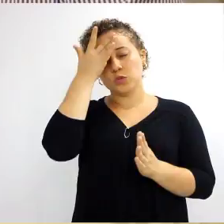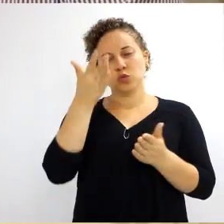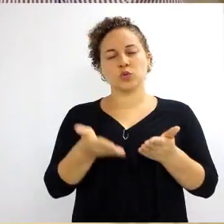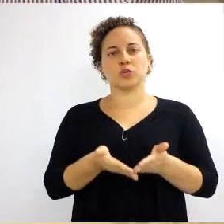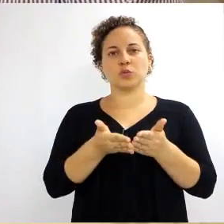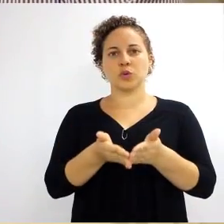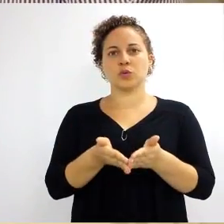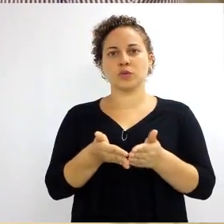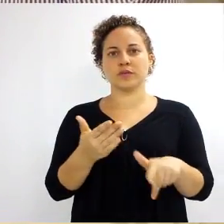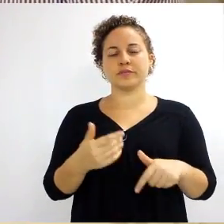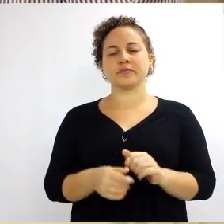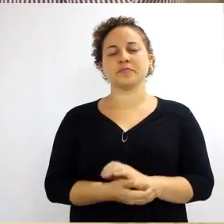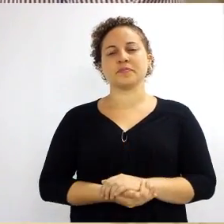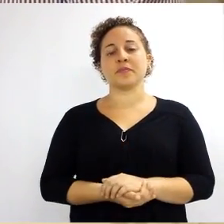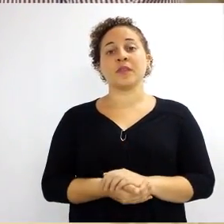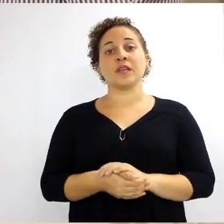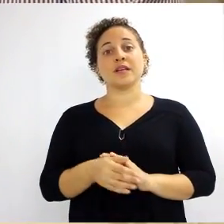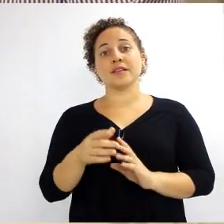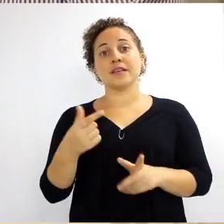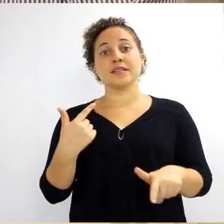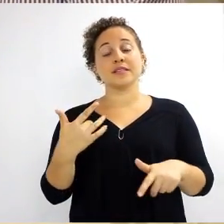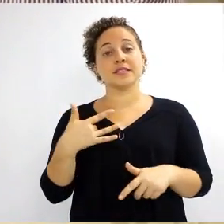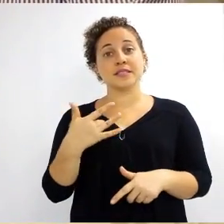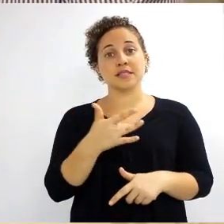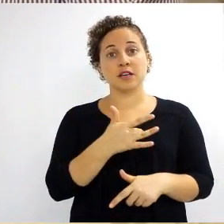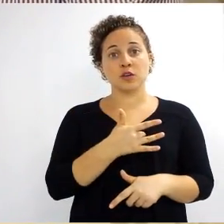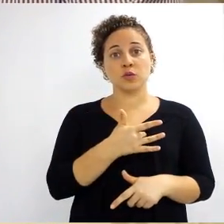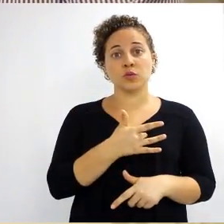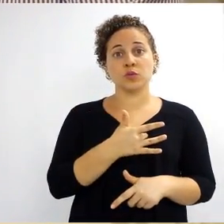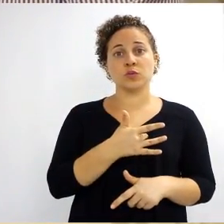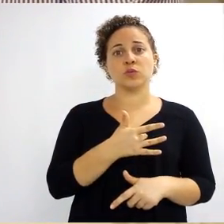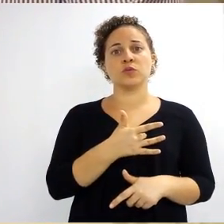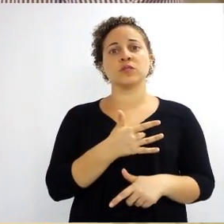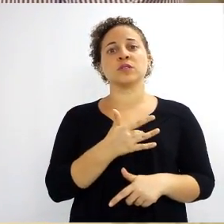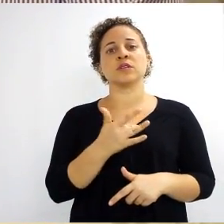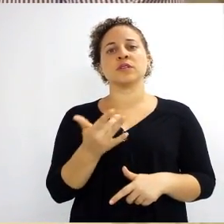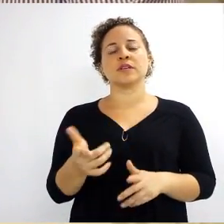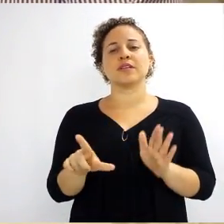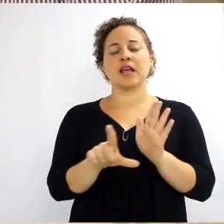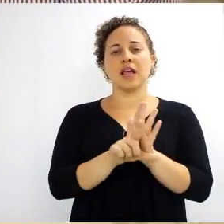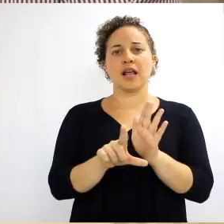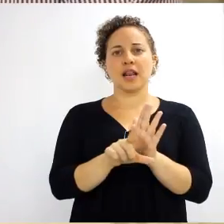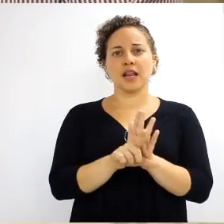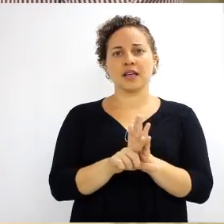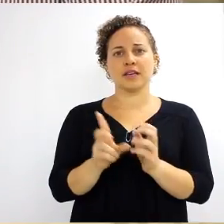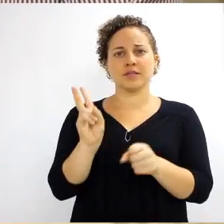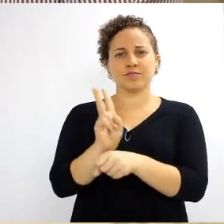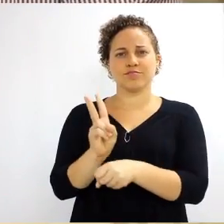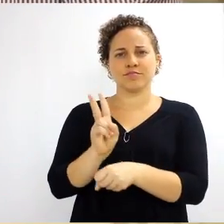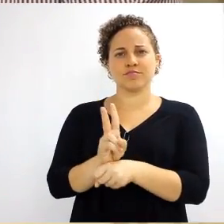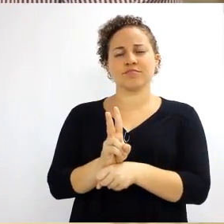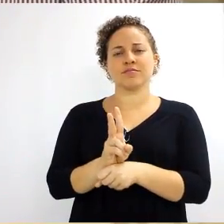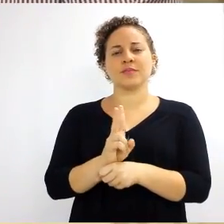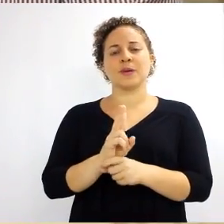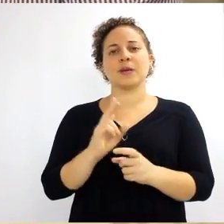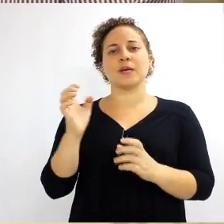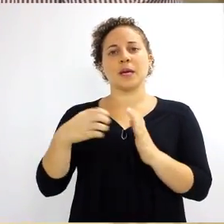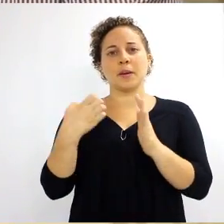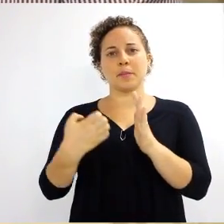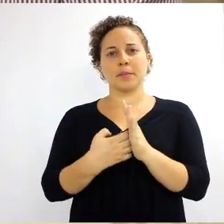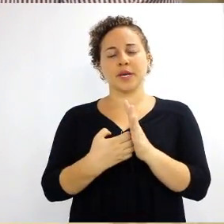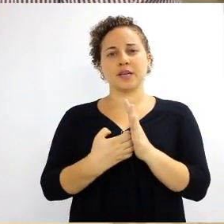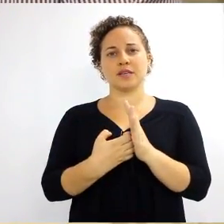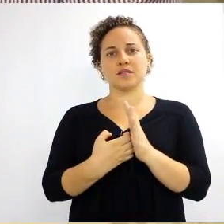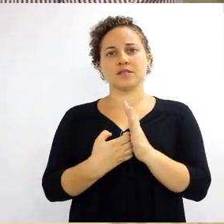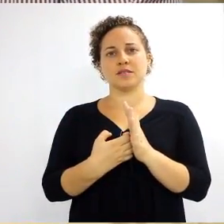numa condição insalubre, automaticamente ele é reconhecido, passa para essa lei, e a empresa paga sobre a